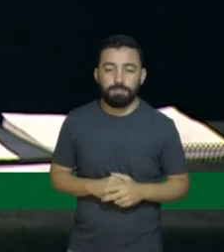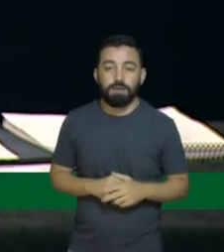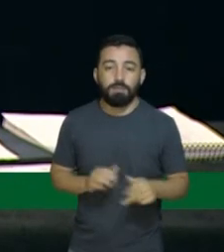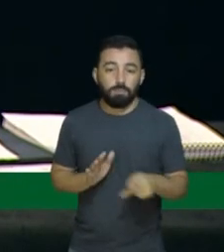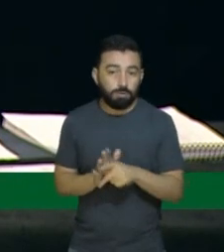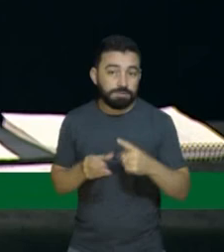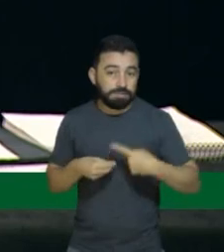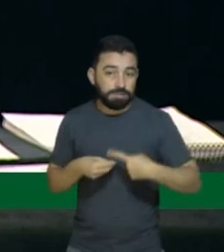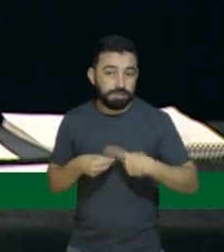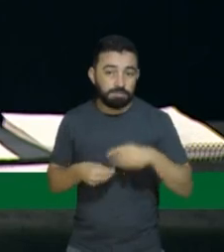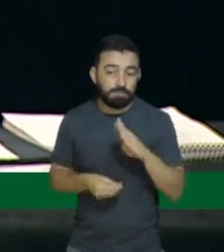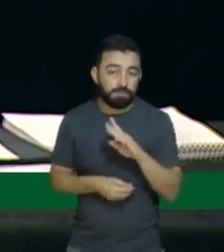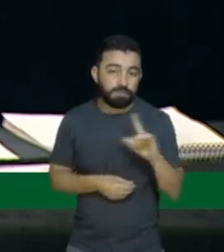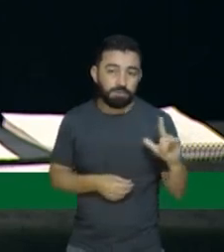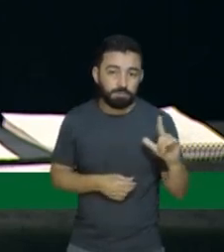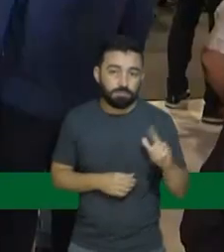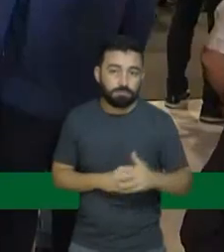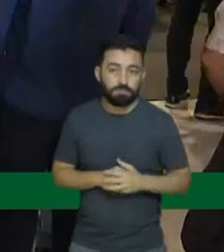de